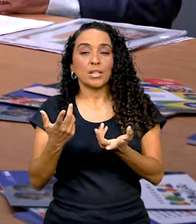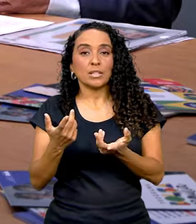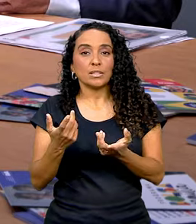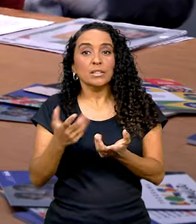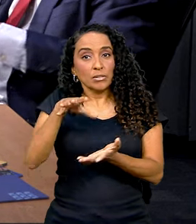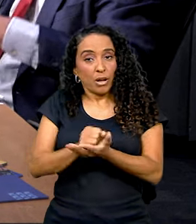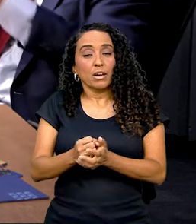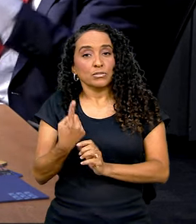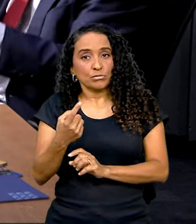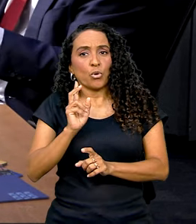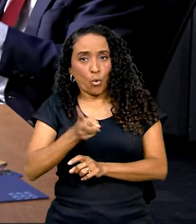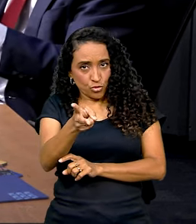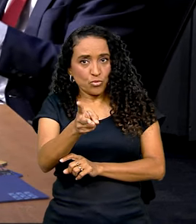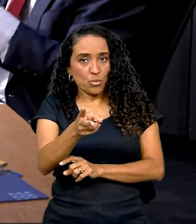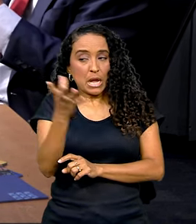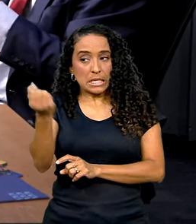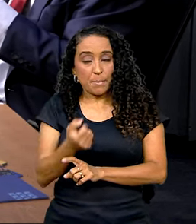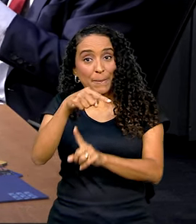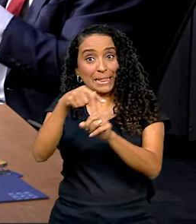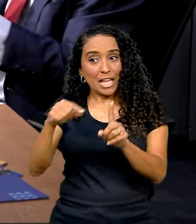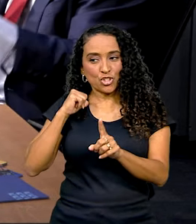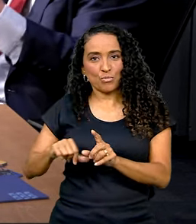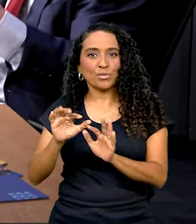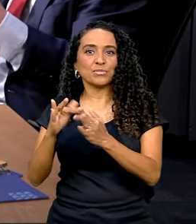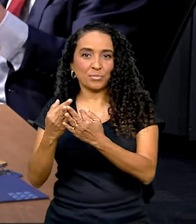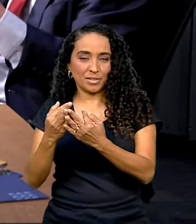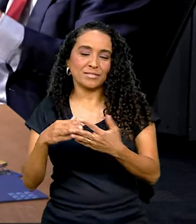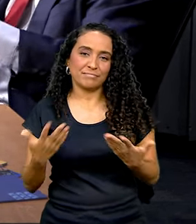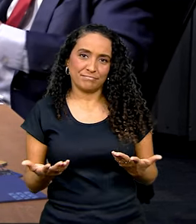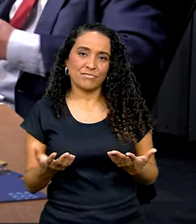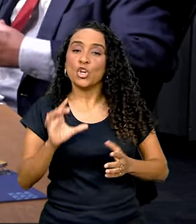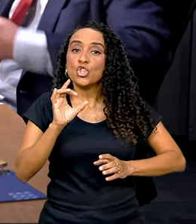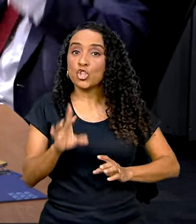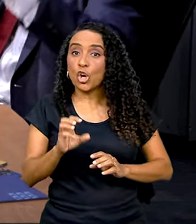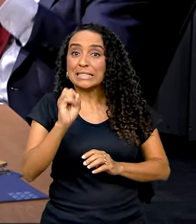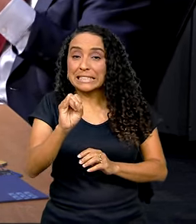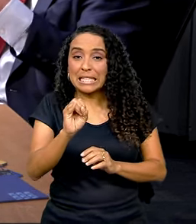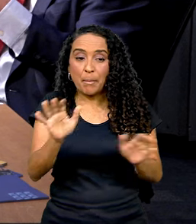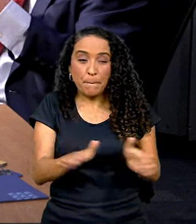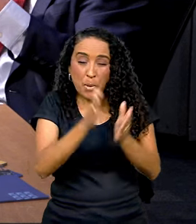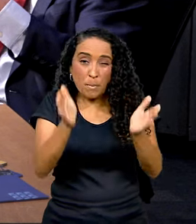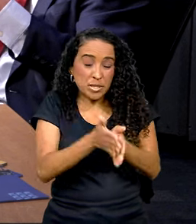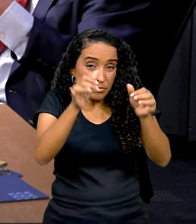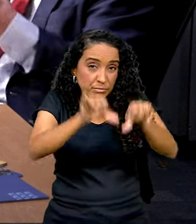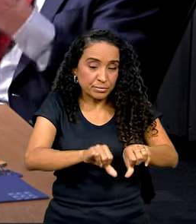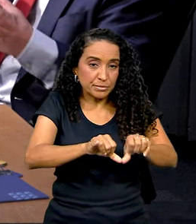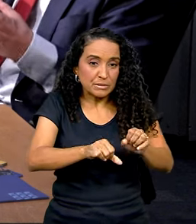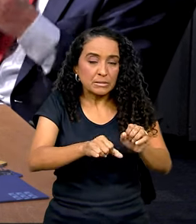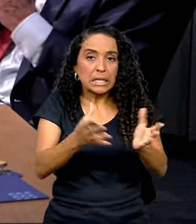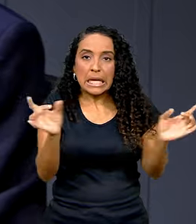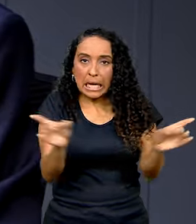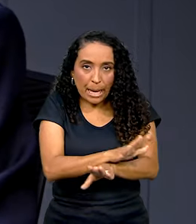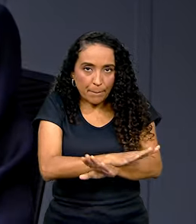e do cadastro recebe metade do Bolsa Família eh somente quando sai da pobreza é